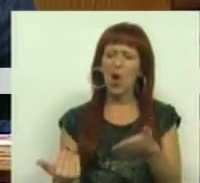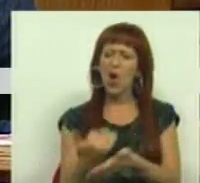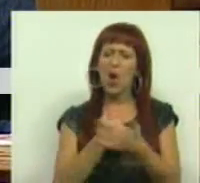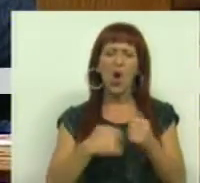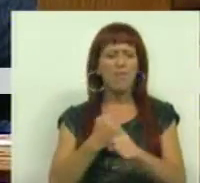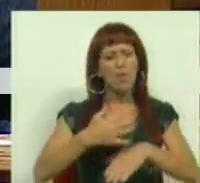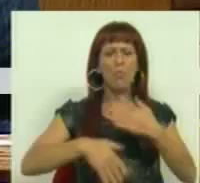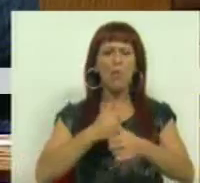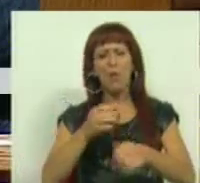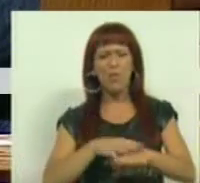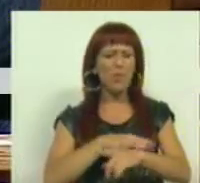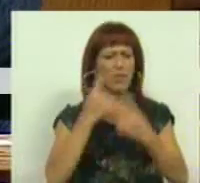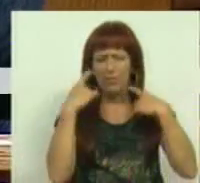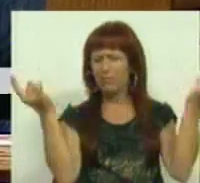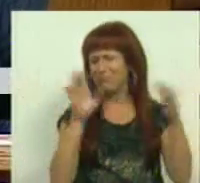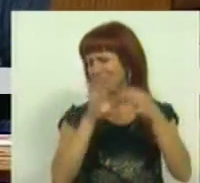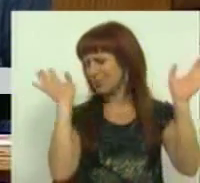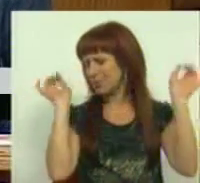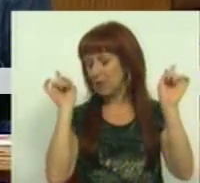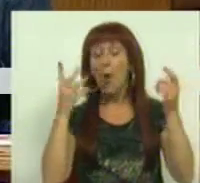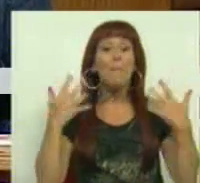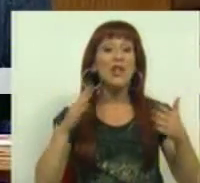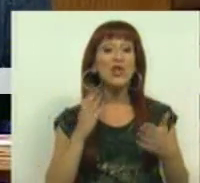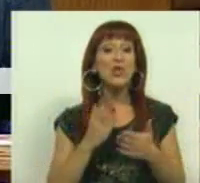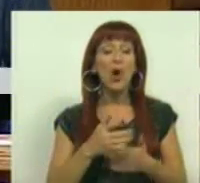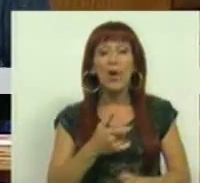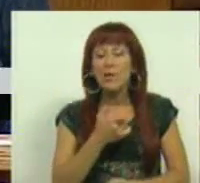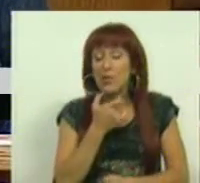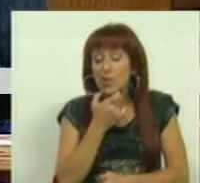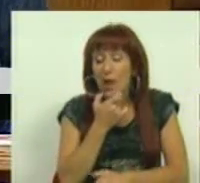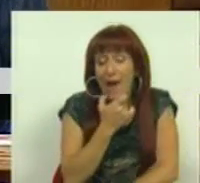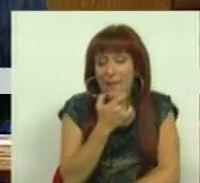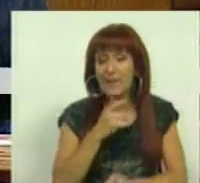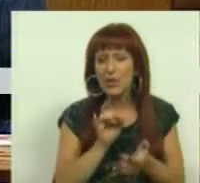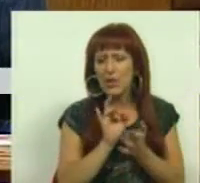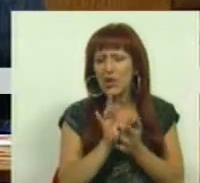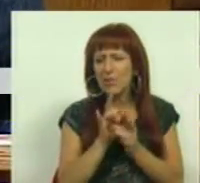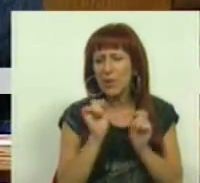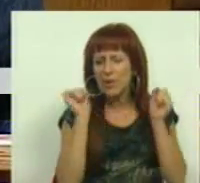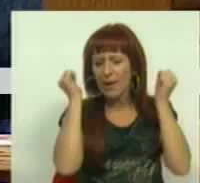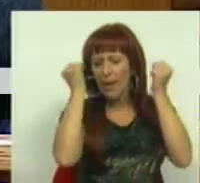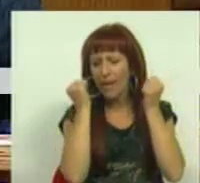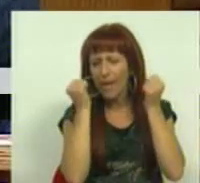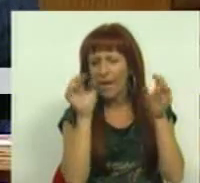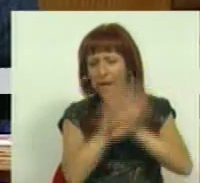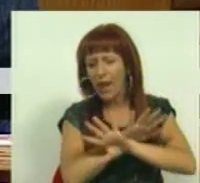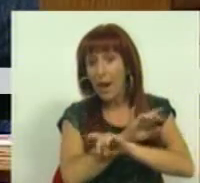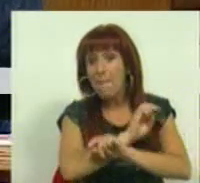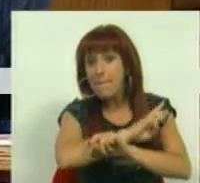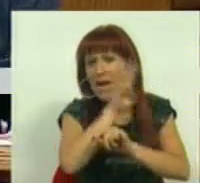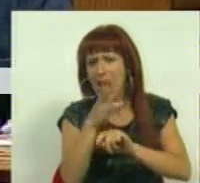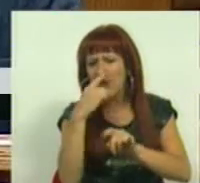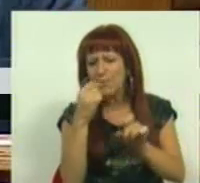de eficiência na administração pública, mas apenas e só com o despedimento encapotado de milhares